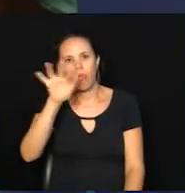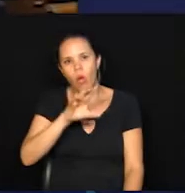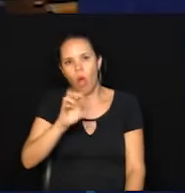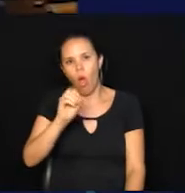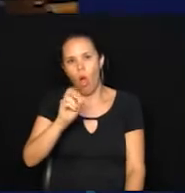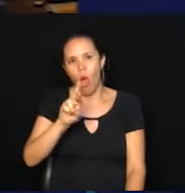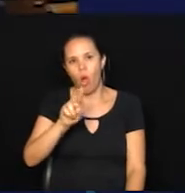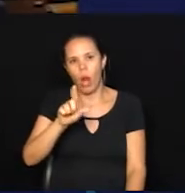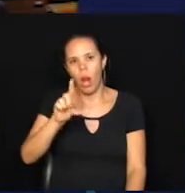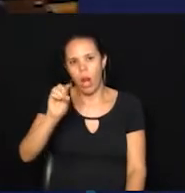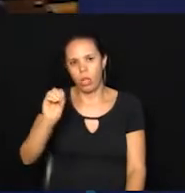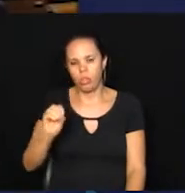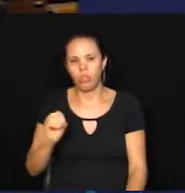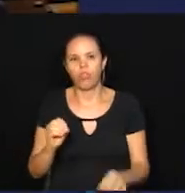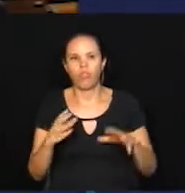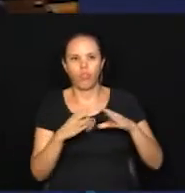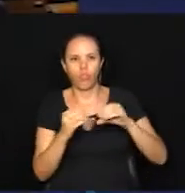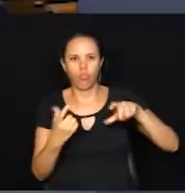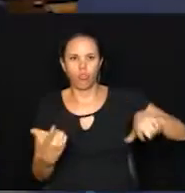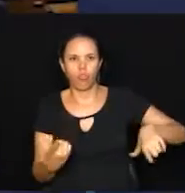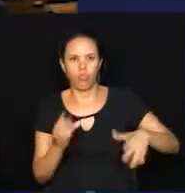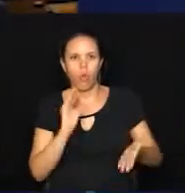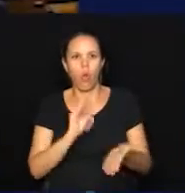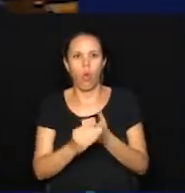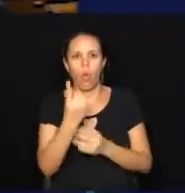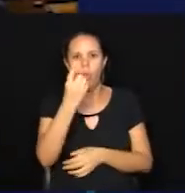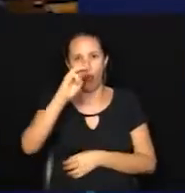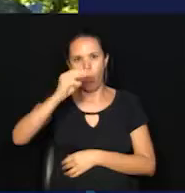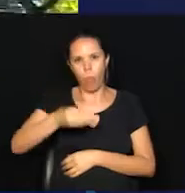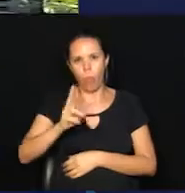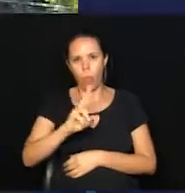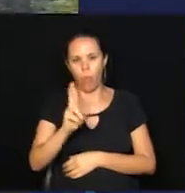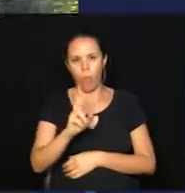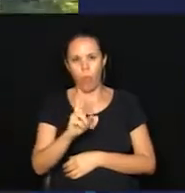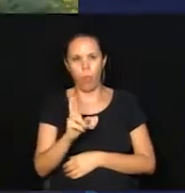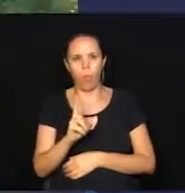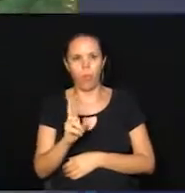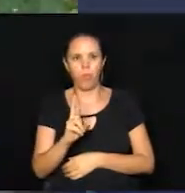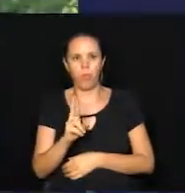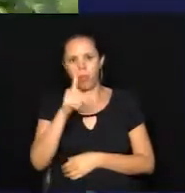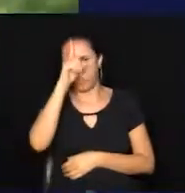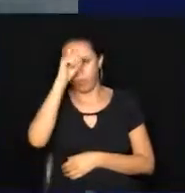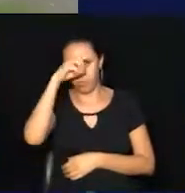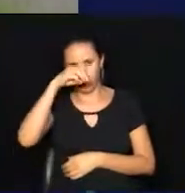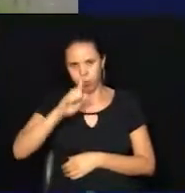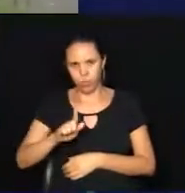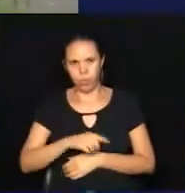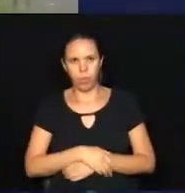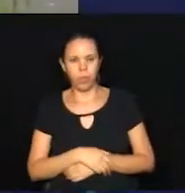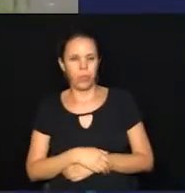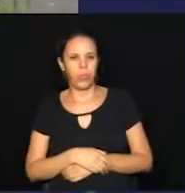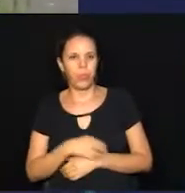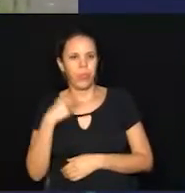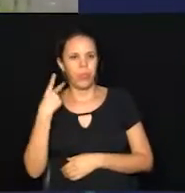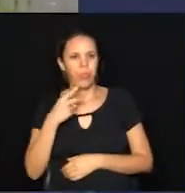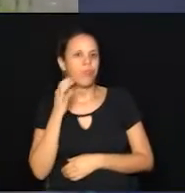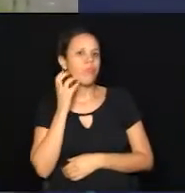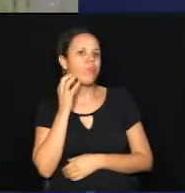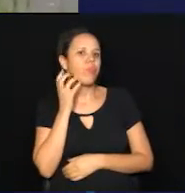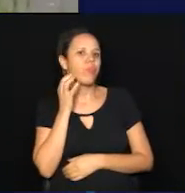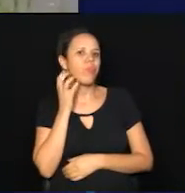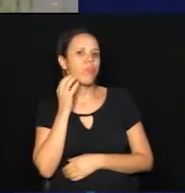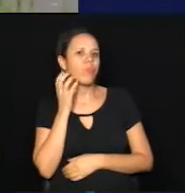Orlando Silva, Congresso Nacional destina quase R$1 milhão à Rede Mário Gatti. Vereador Igor